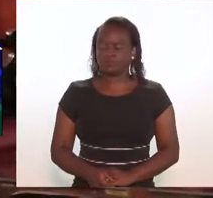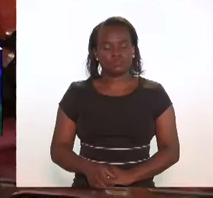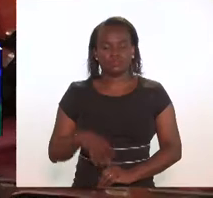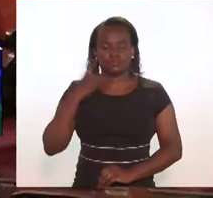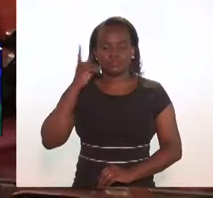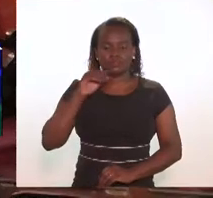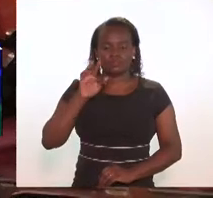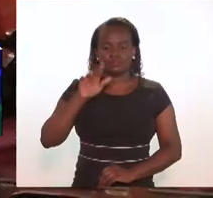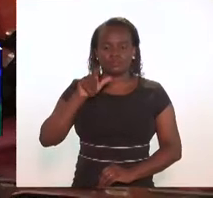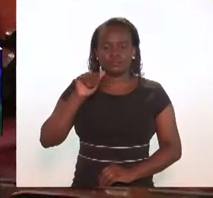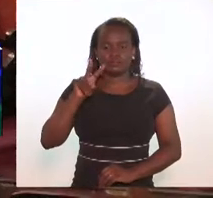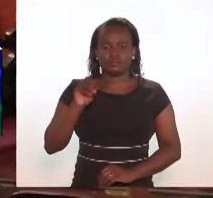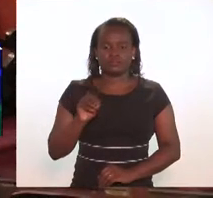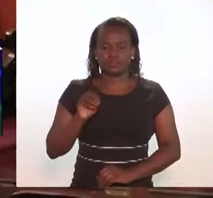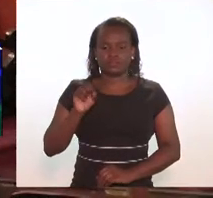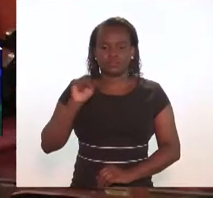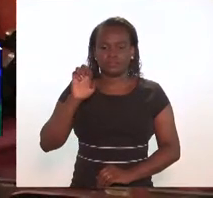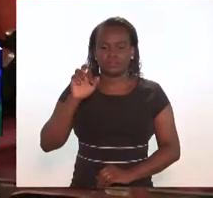Deputado Flávio Serafini.